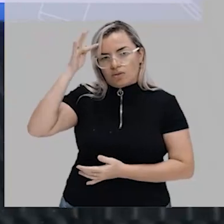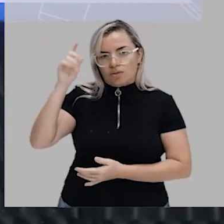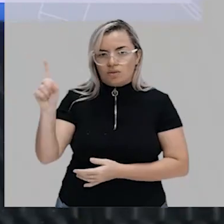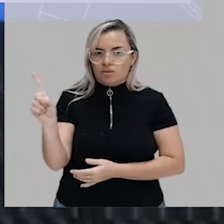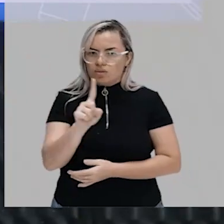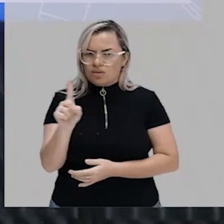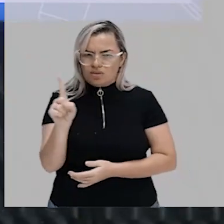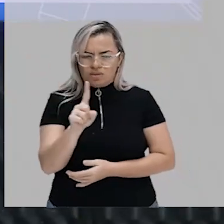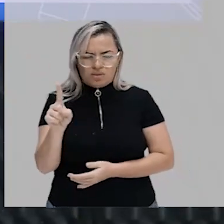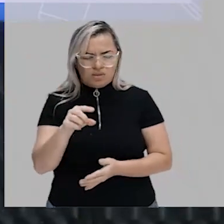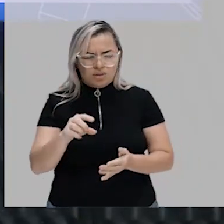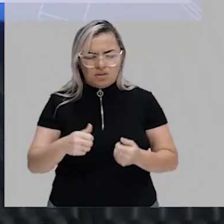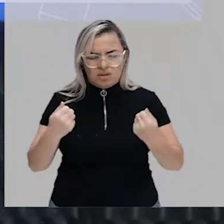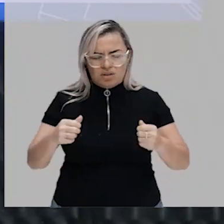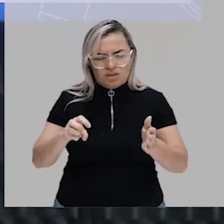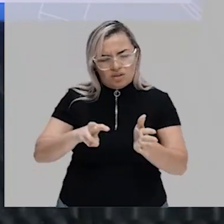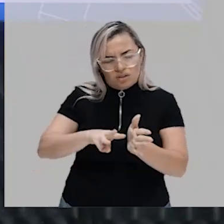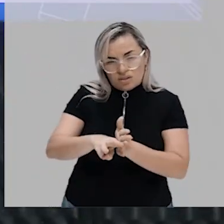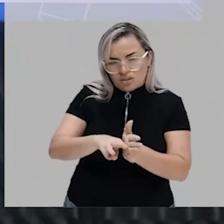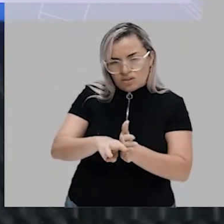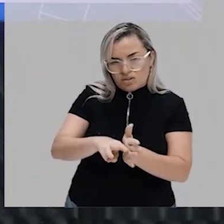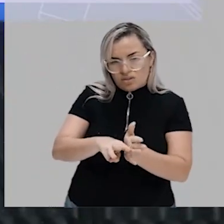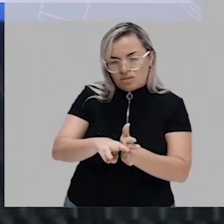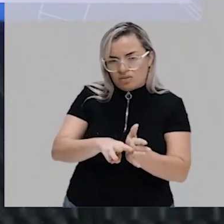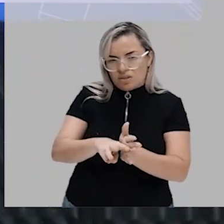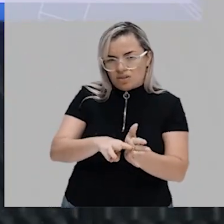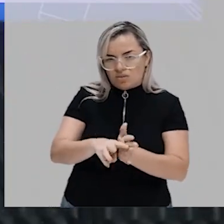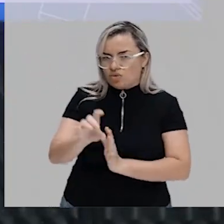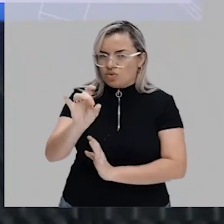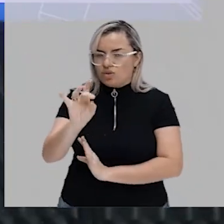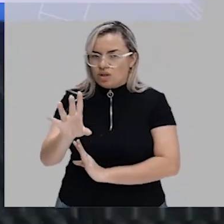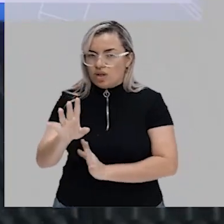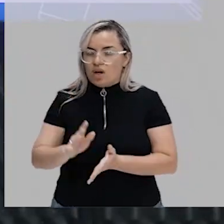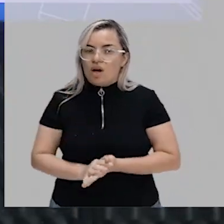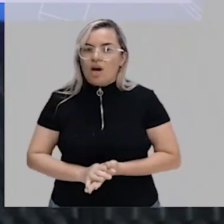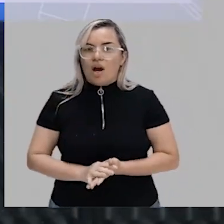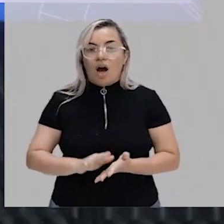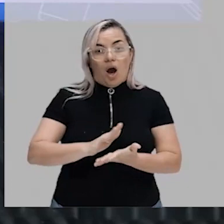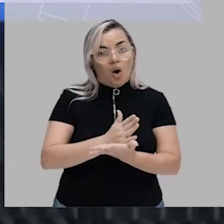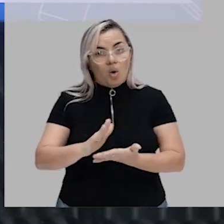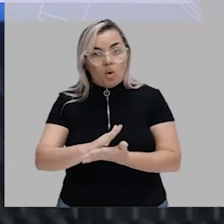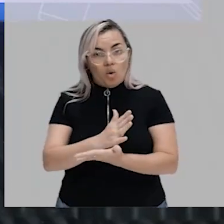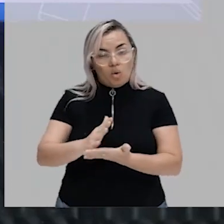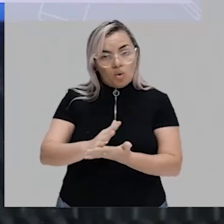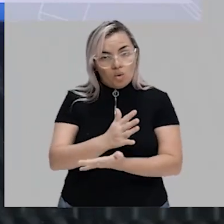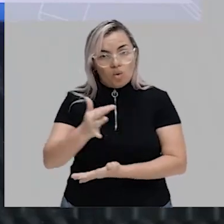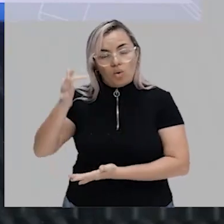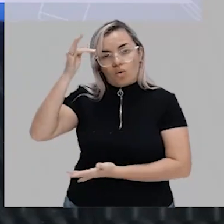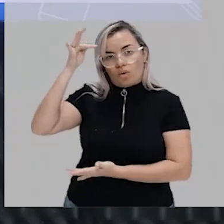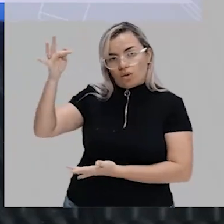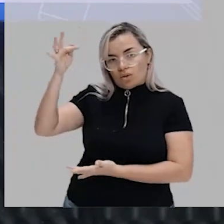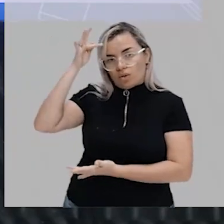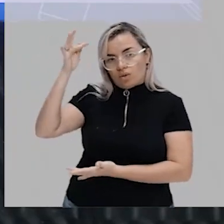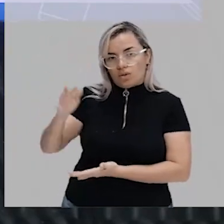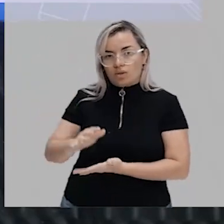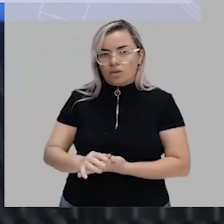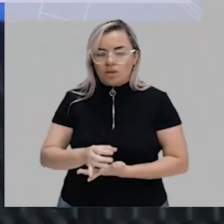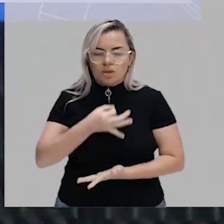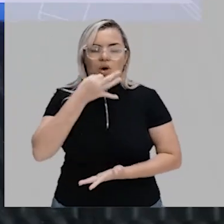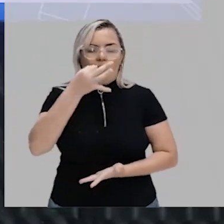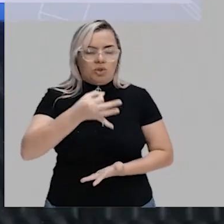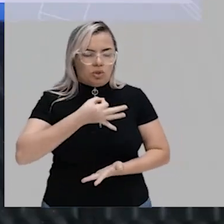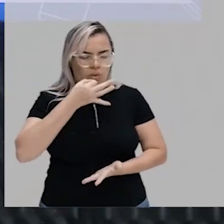precisa de método. Alguns filósofos, eles têm essa visão metódica da